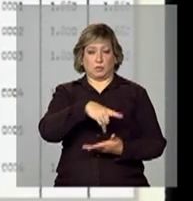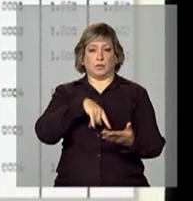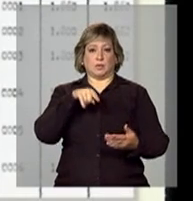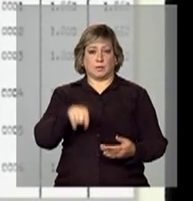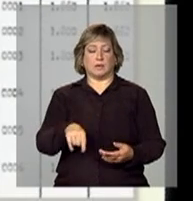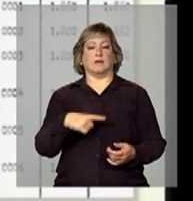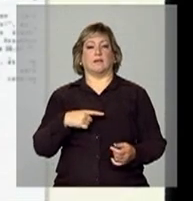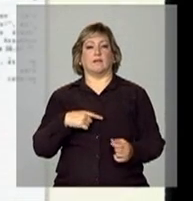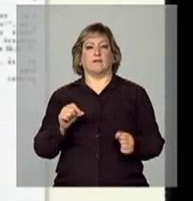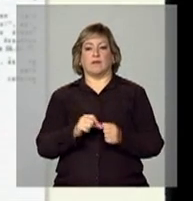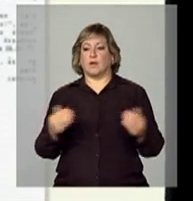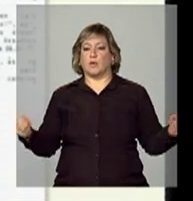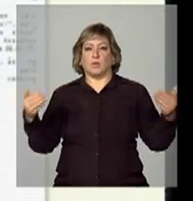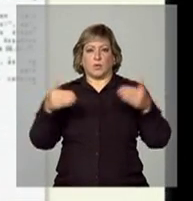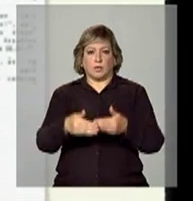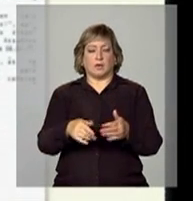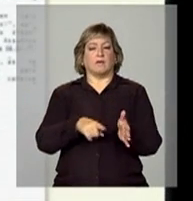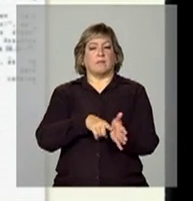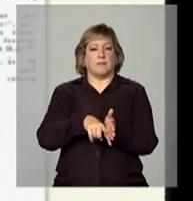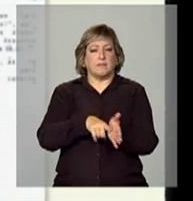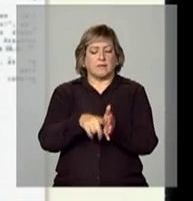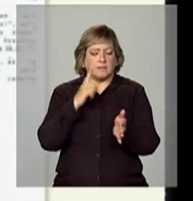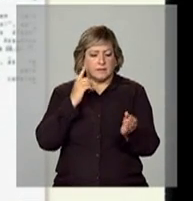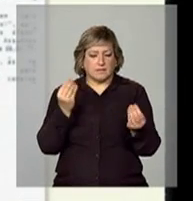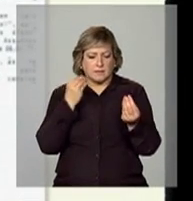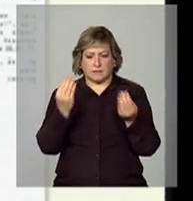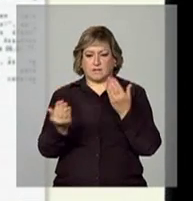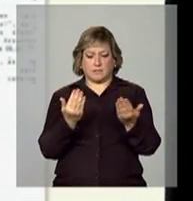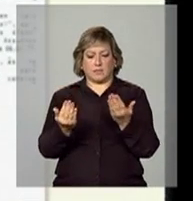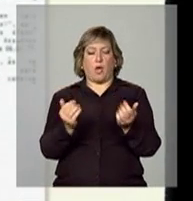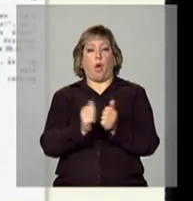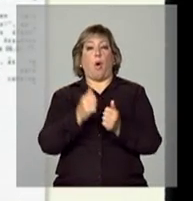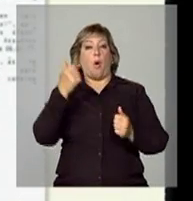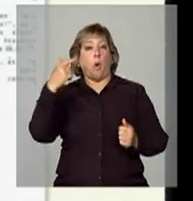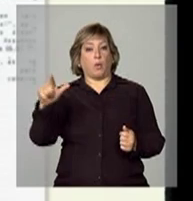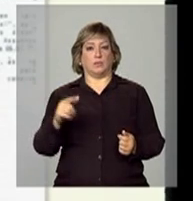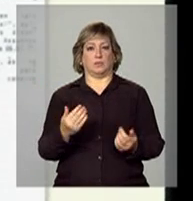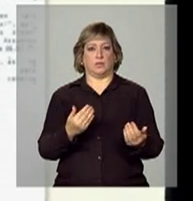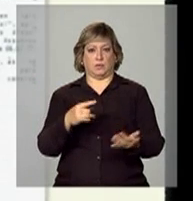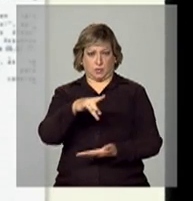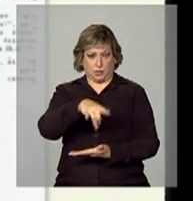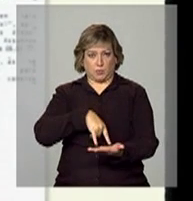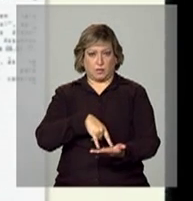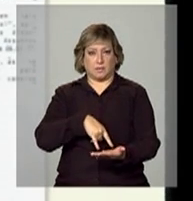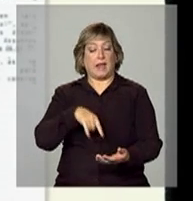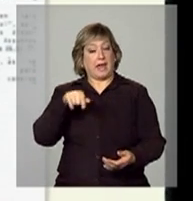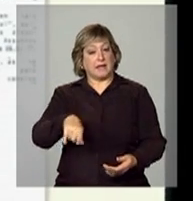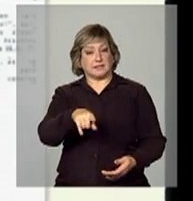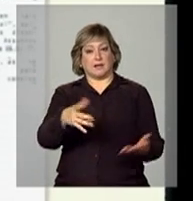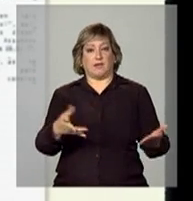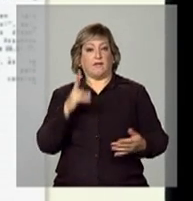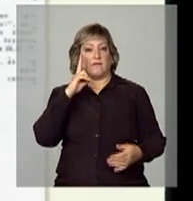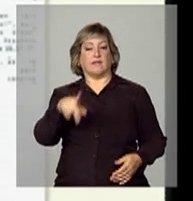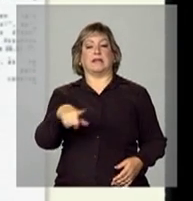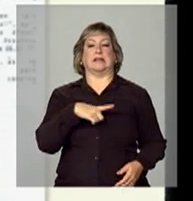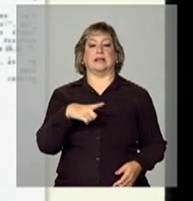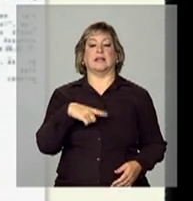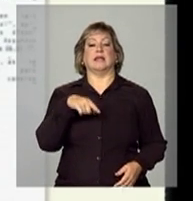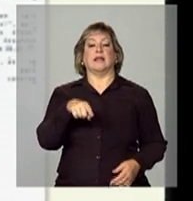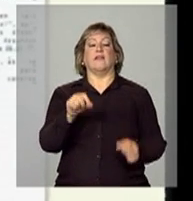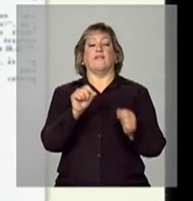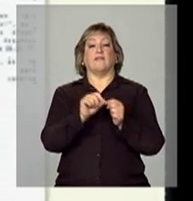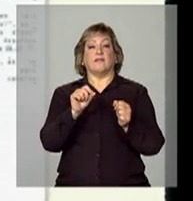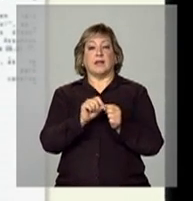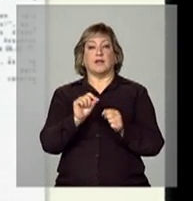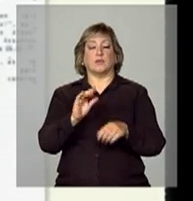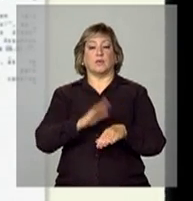de pesquisa, então, cruzou esse documento com um segundo documento, que é esse que os senhores estão vendo, que foi produzido